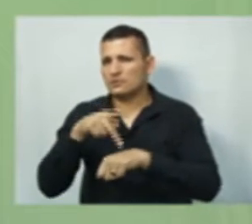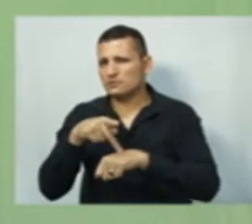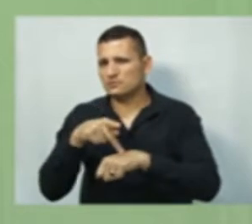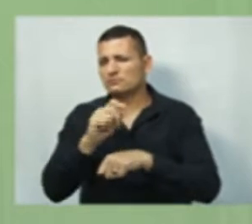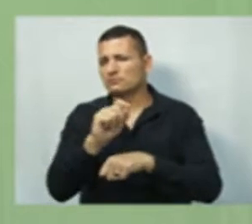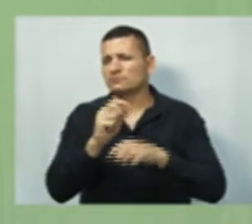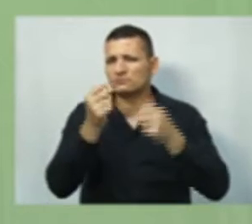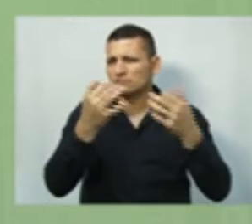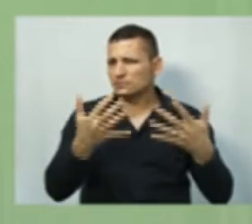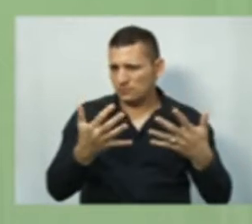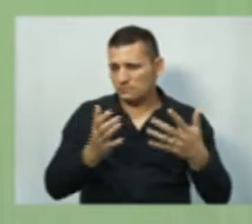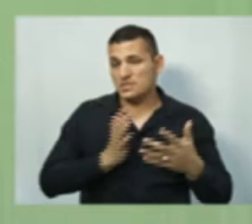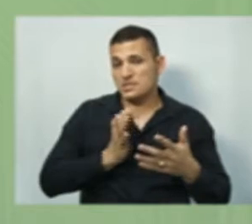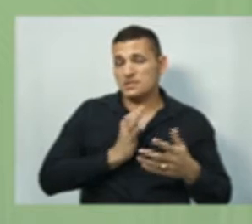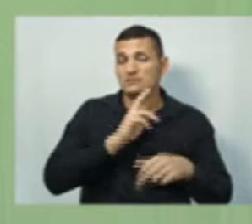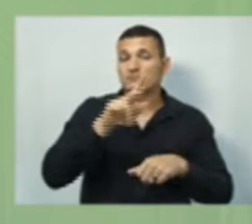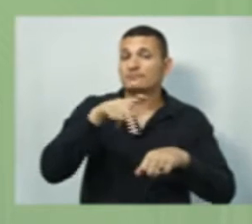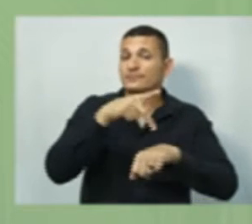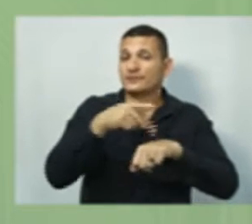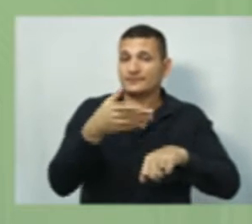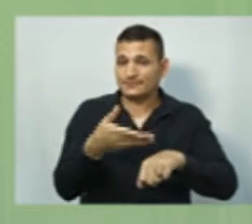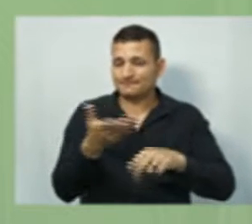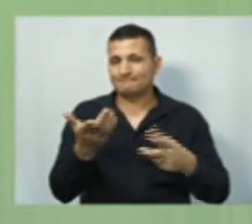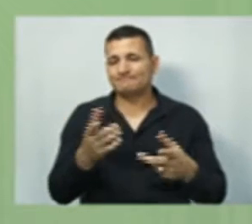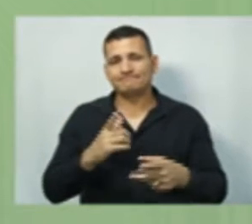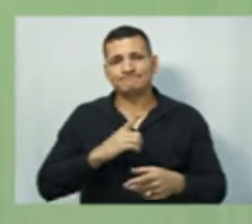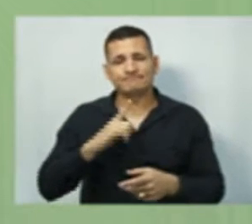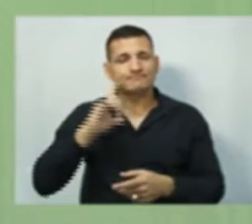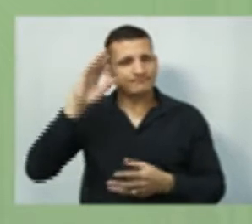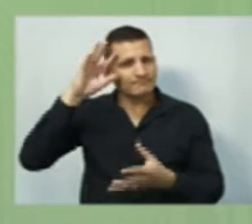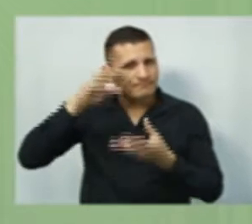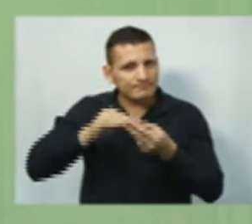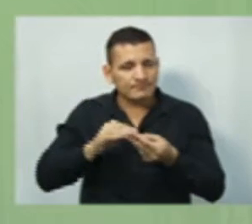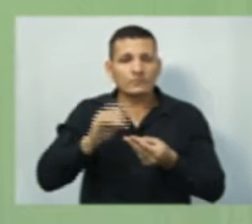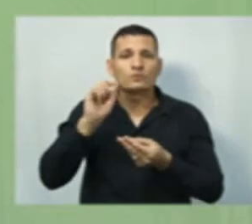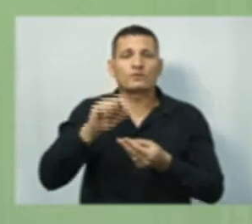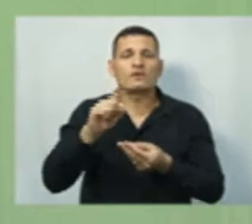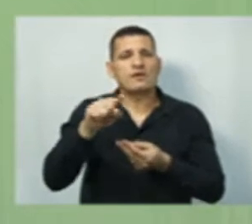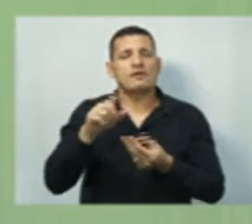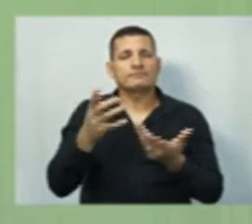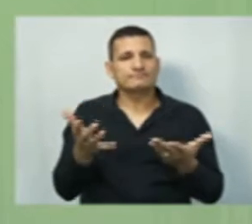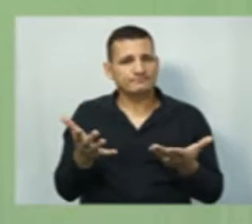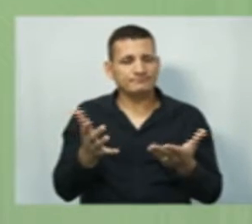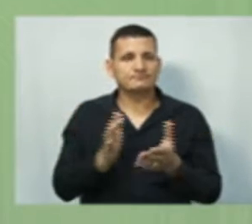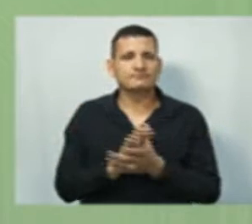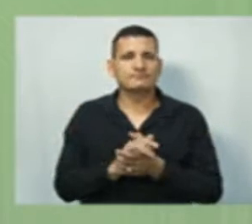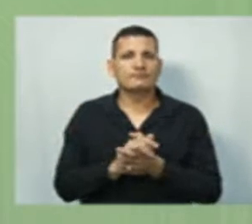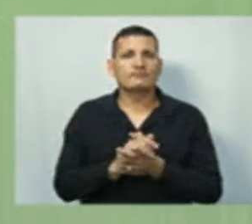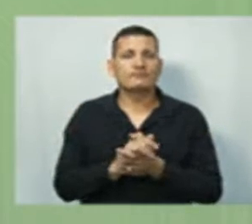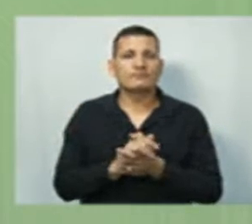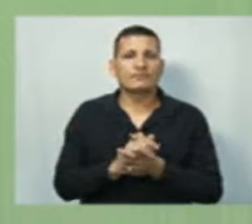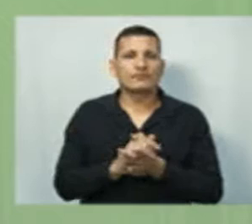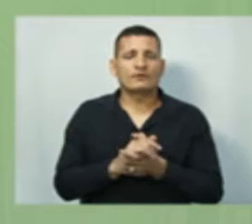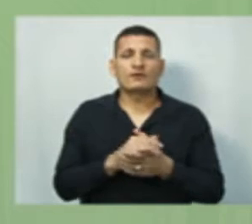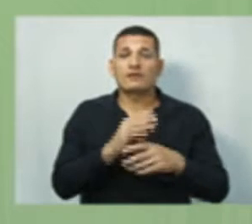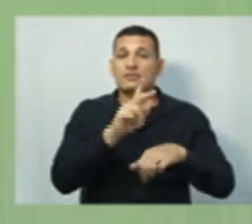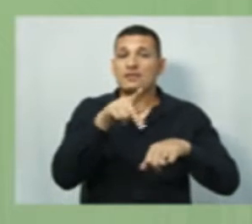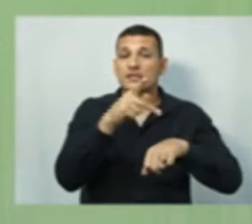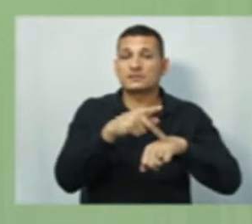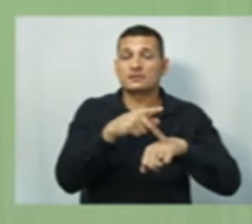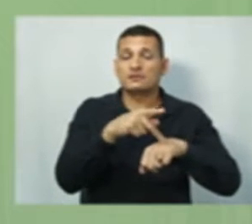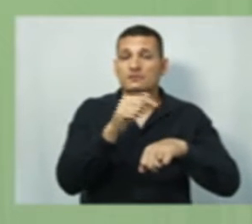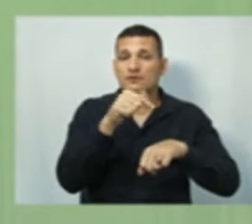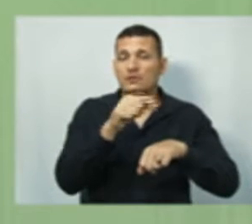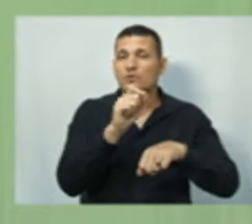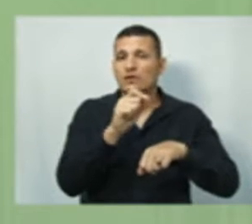nações? Então, a pequena conclusão que nós podemos ter de maneira bem resumida é isso: as nações são mais ricas quanto